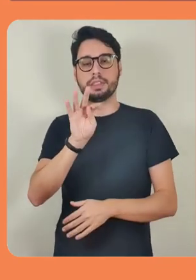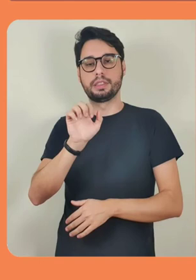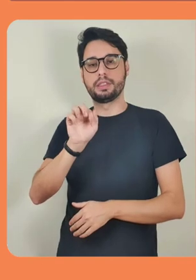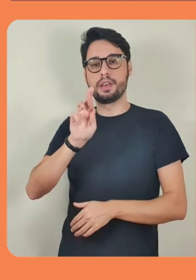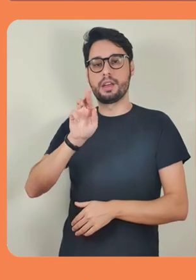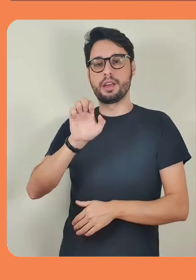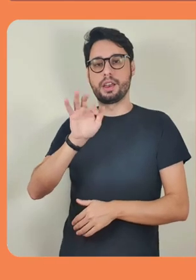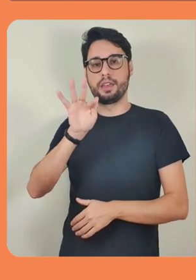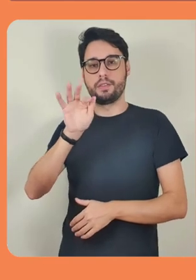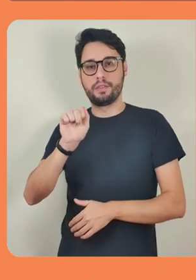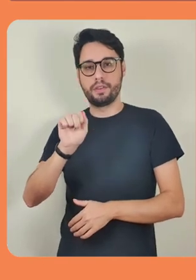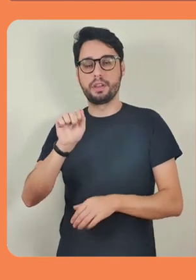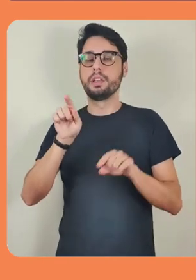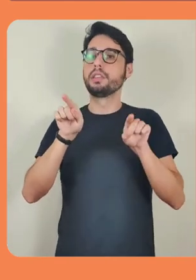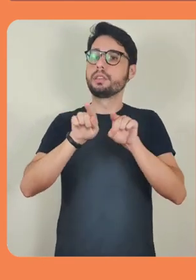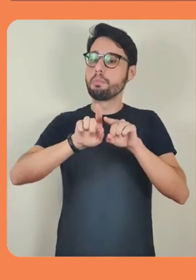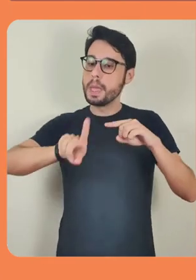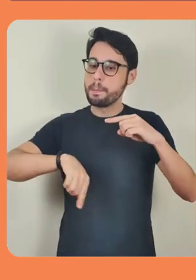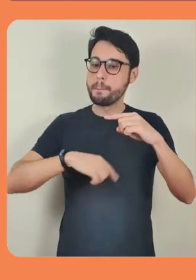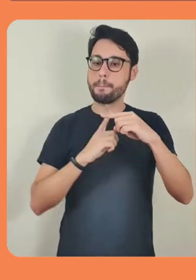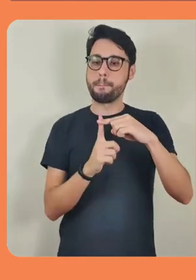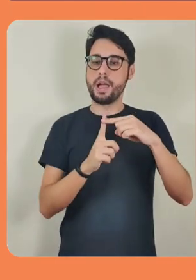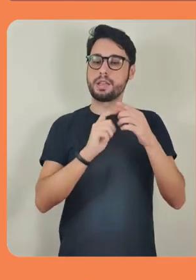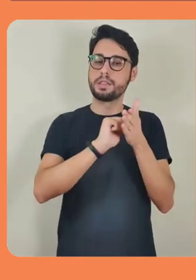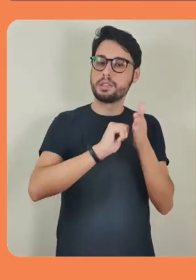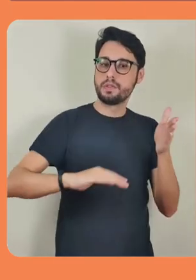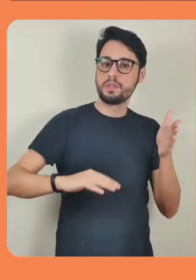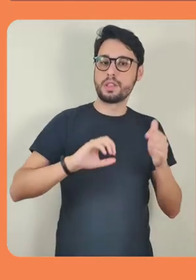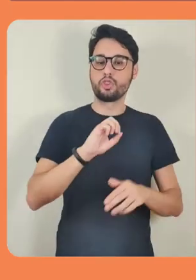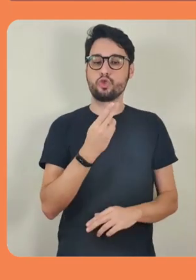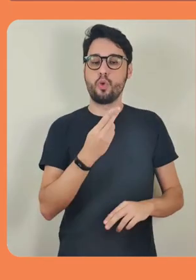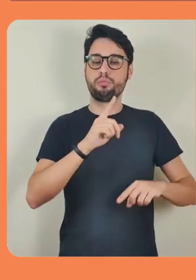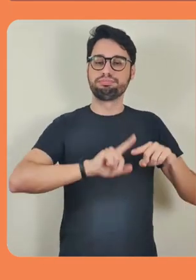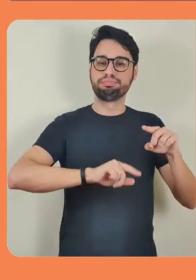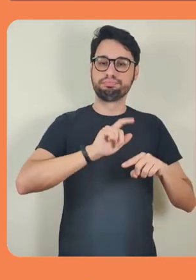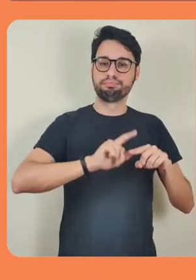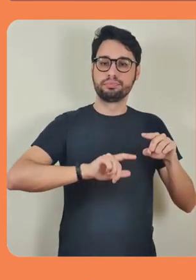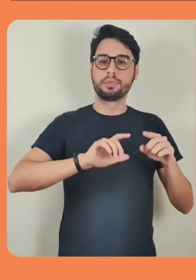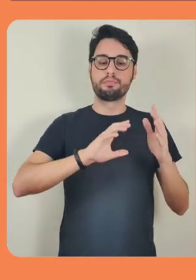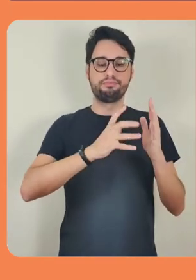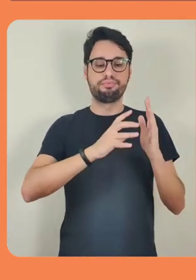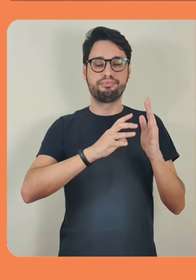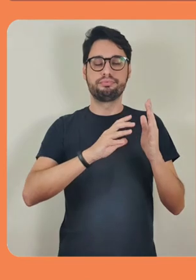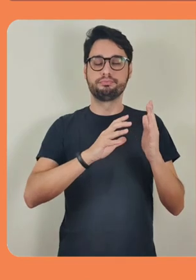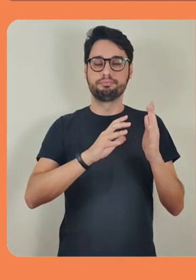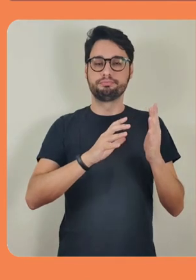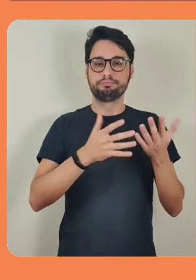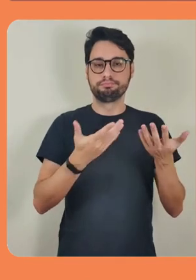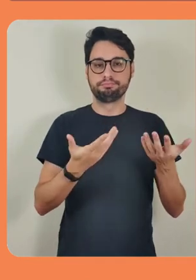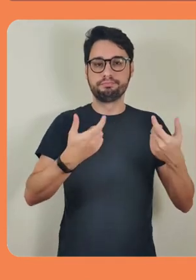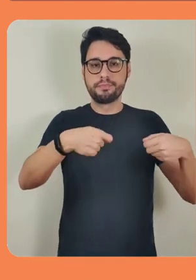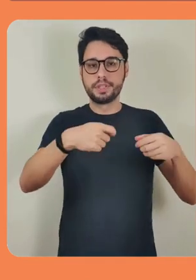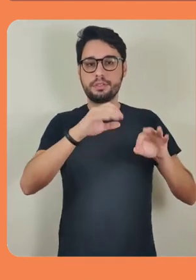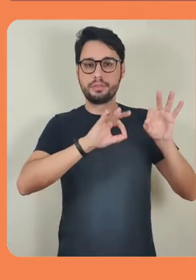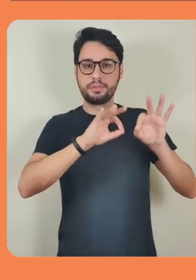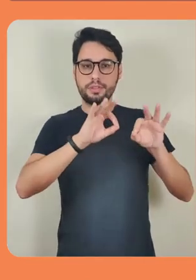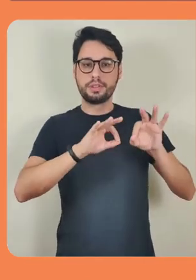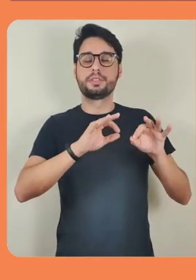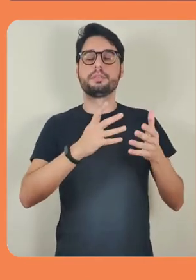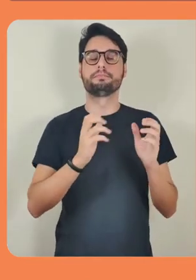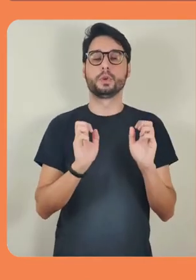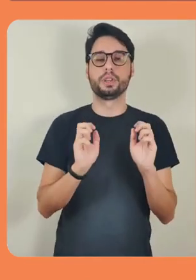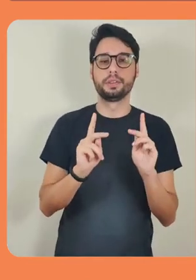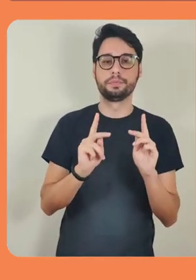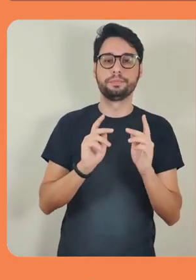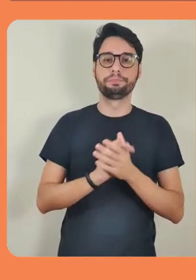fazer elaborar a tarefa segunda tarefa e também atividade o recurso à